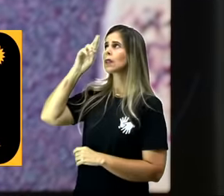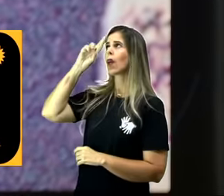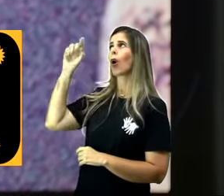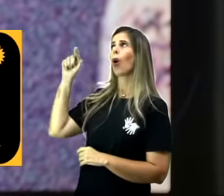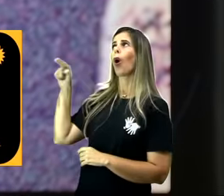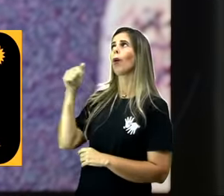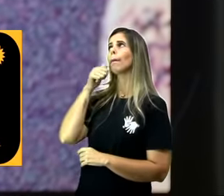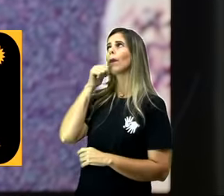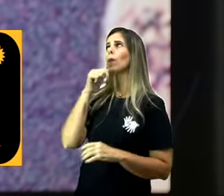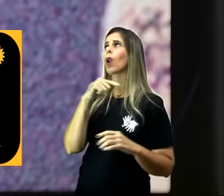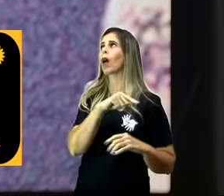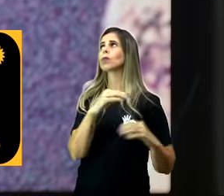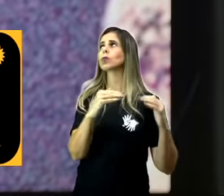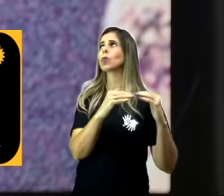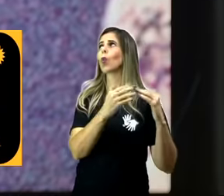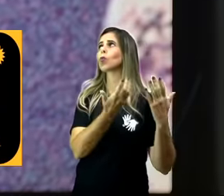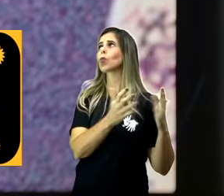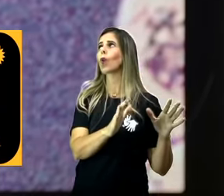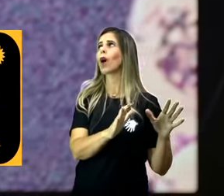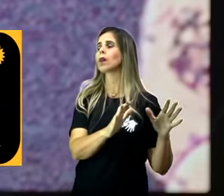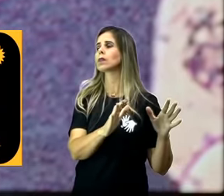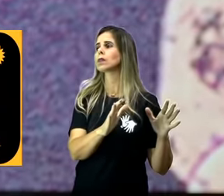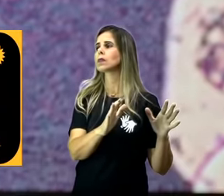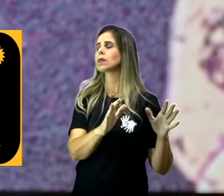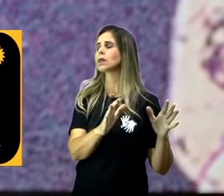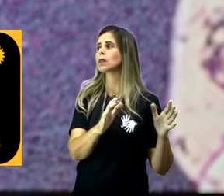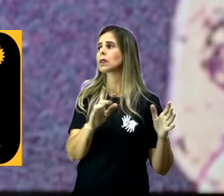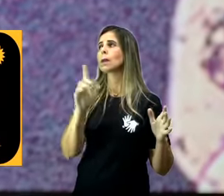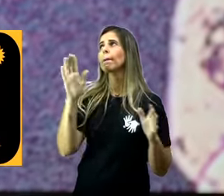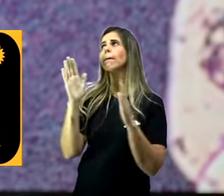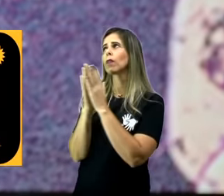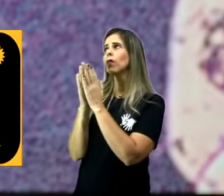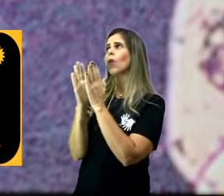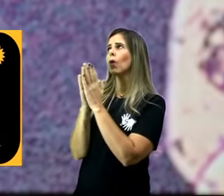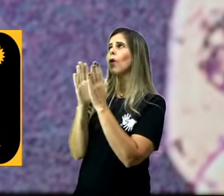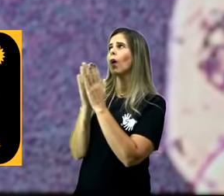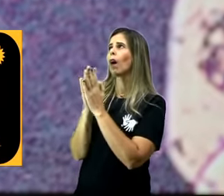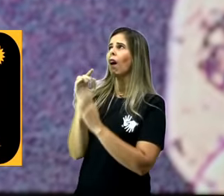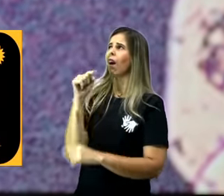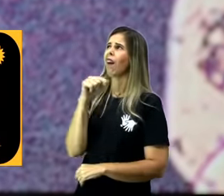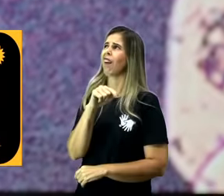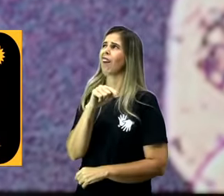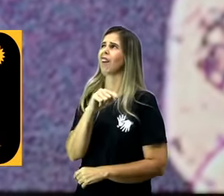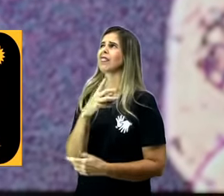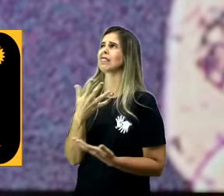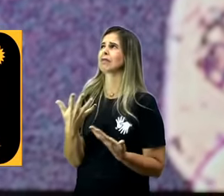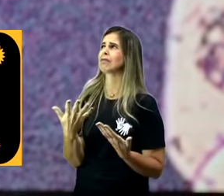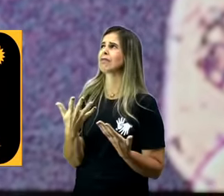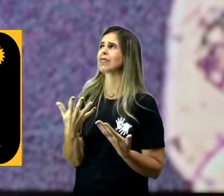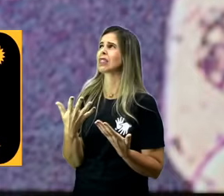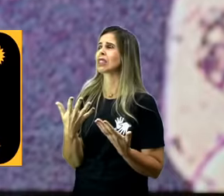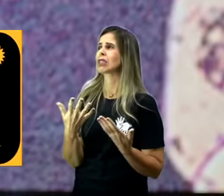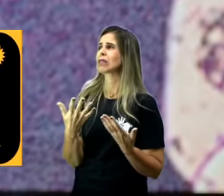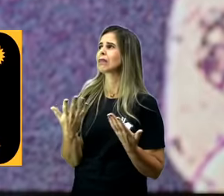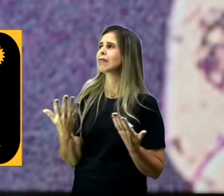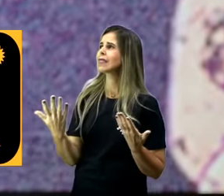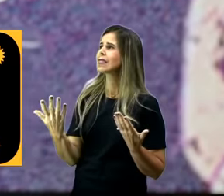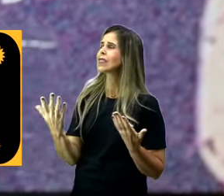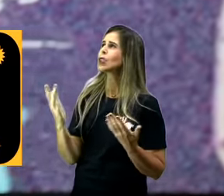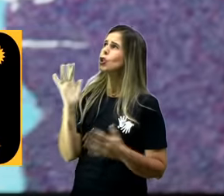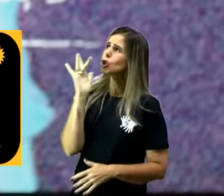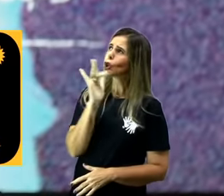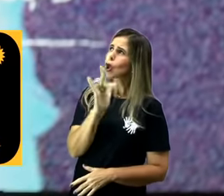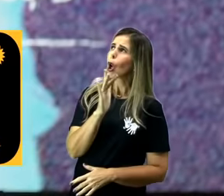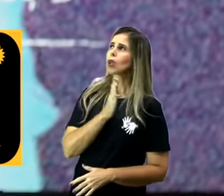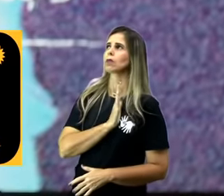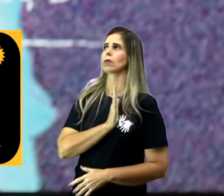concordar de birra. Isso é mimada, senhor. Eu conheço, essa menina é mimada. O senhor me deu o meu. Vai lá e toca no coração